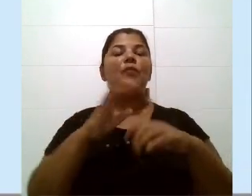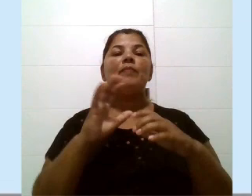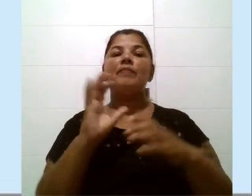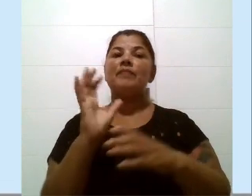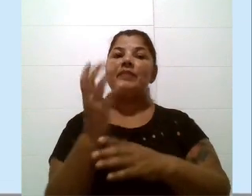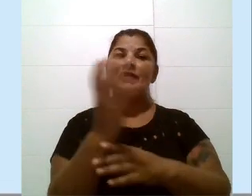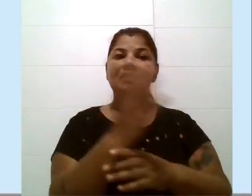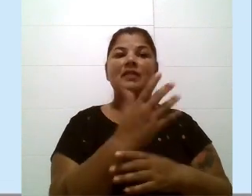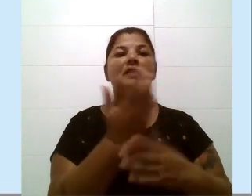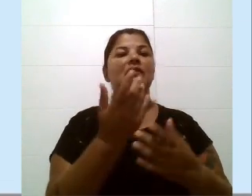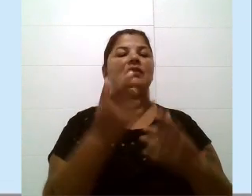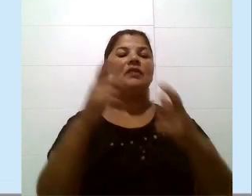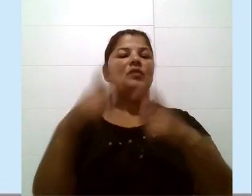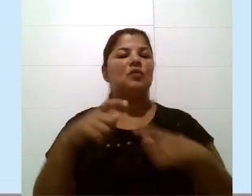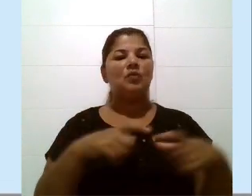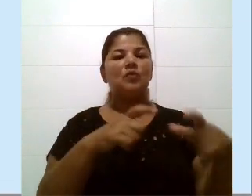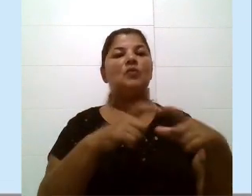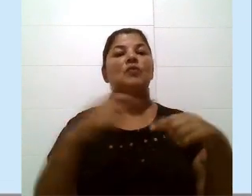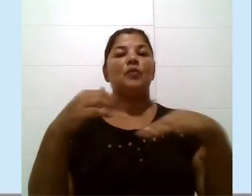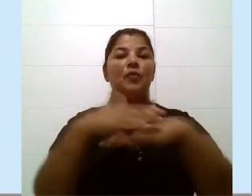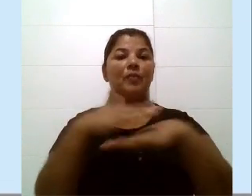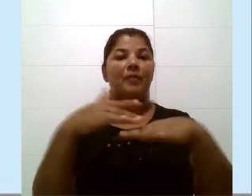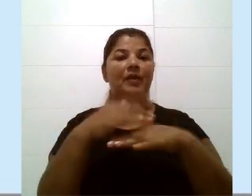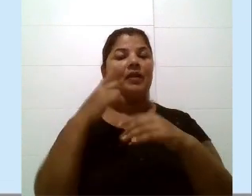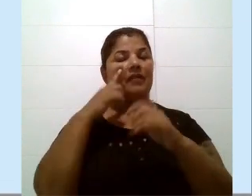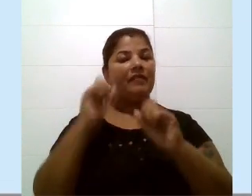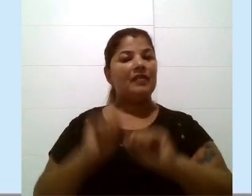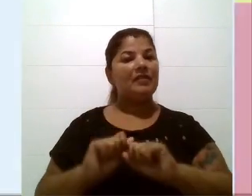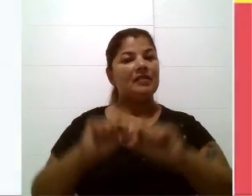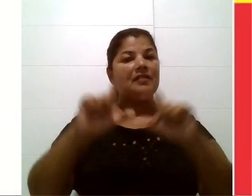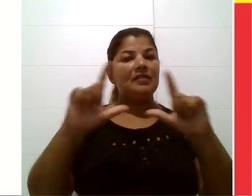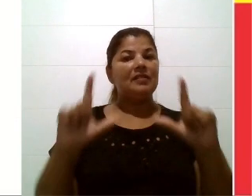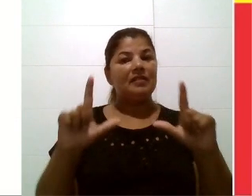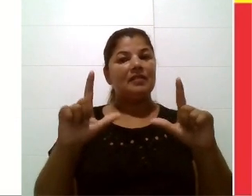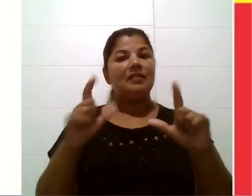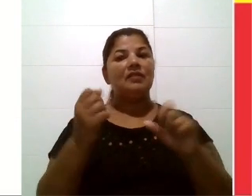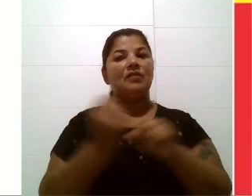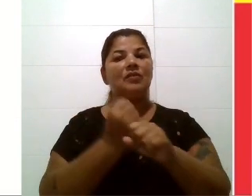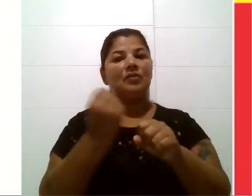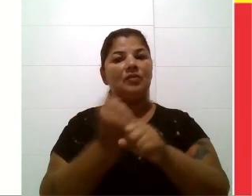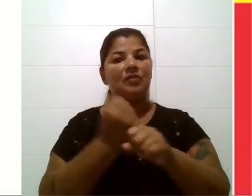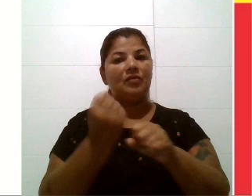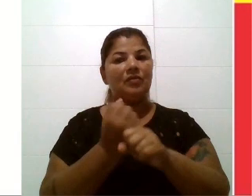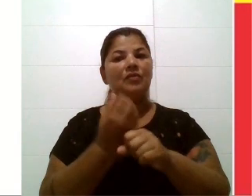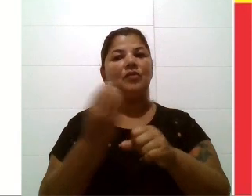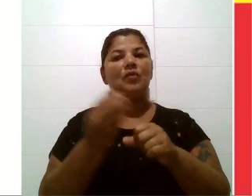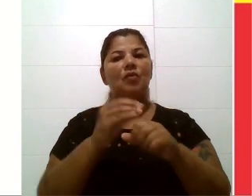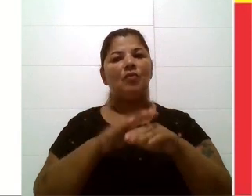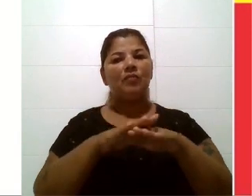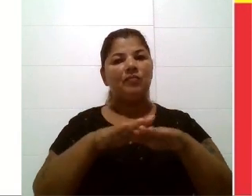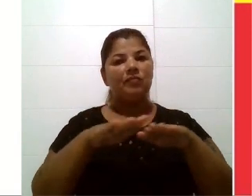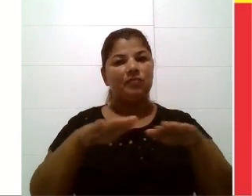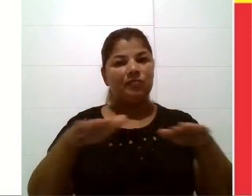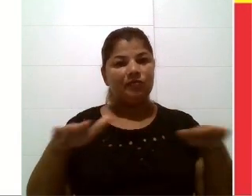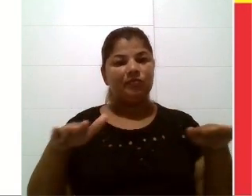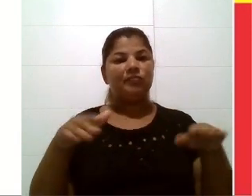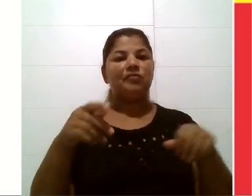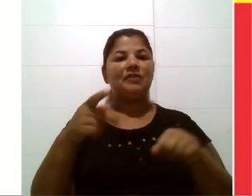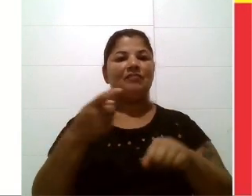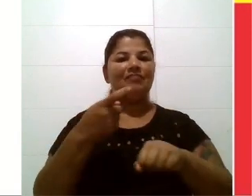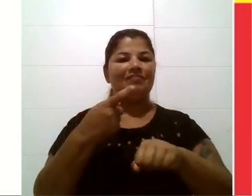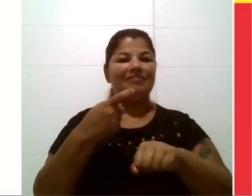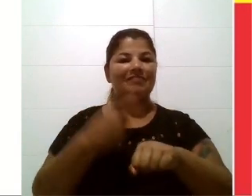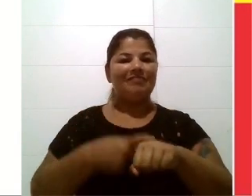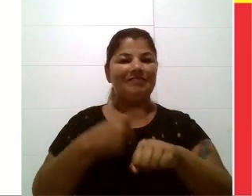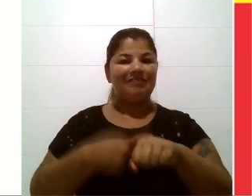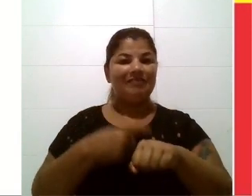peço agora que você preste atenção nesse próximo slide. Olha aí, gente. Construções e coberturas do solo por meio do concreto. A